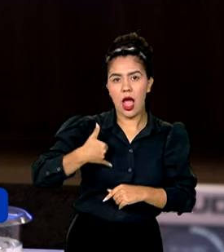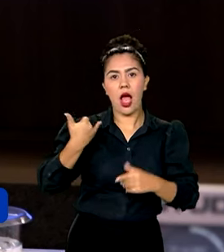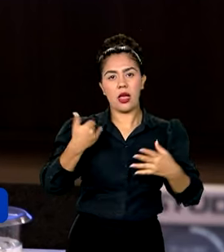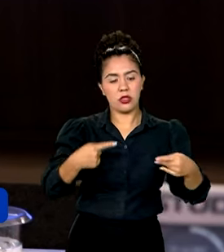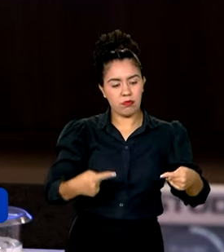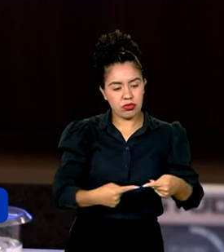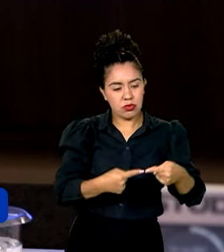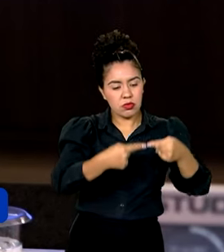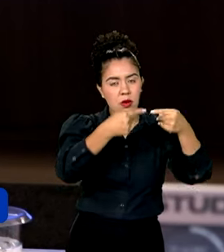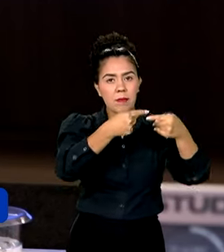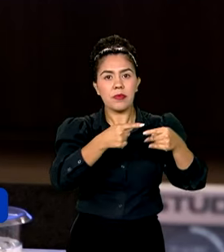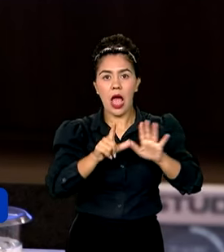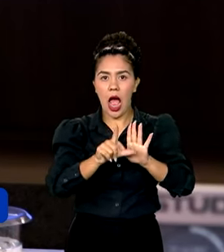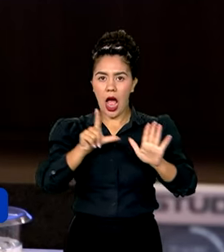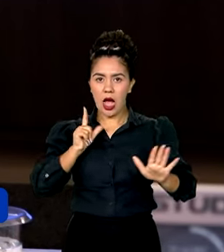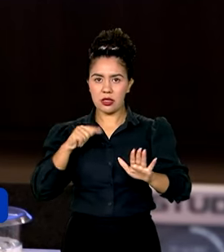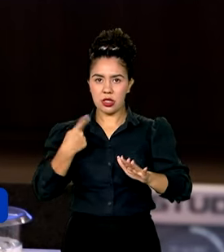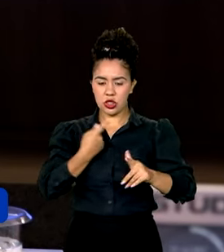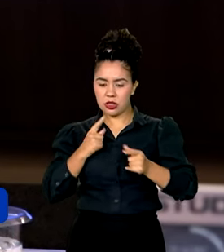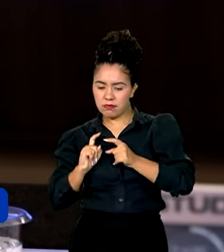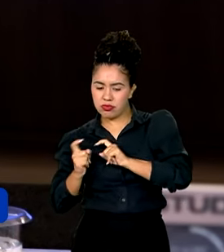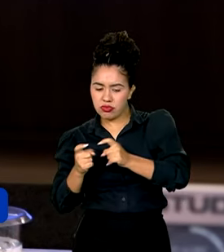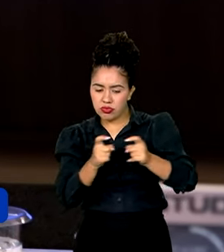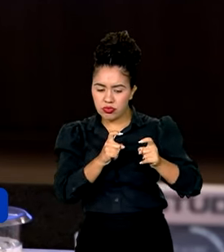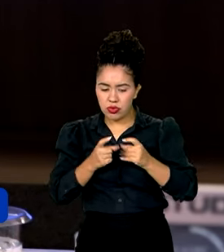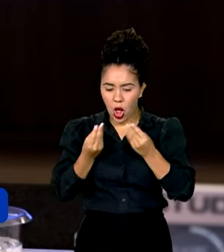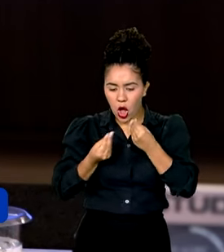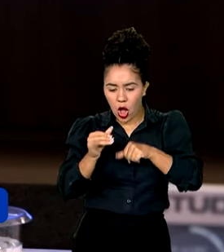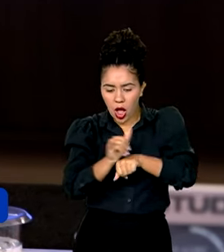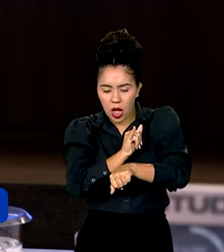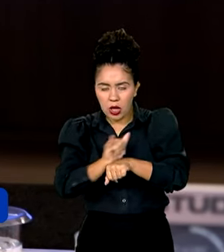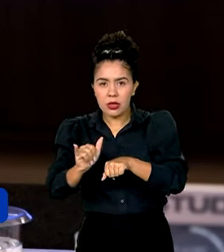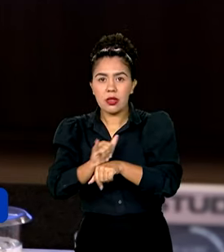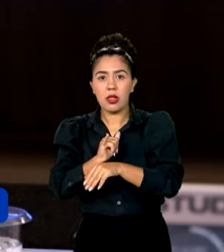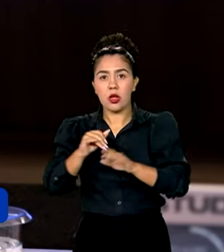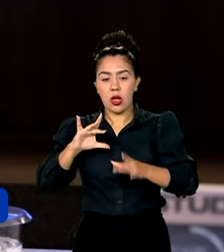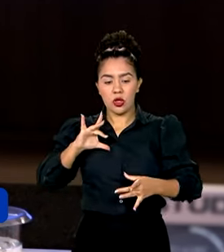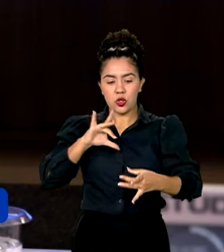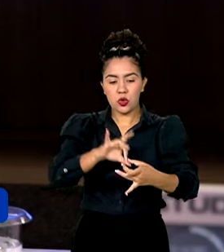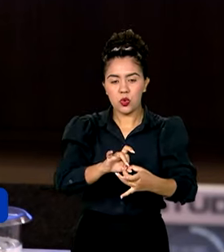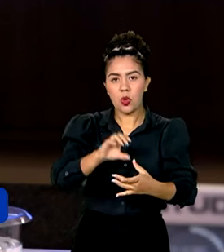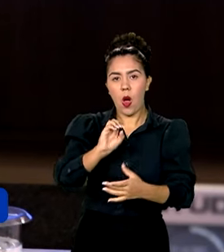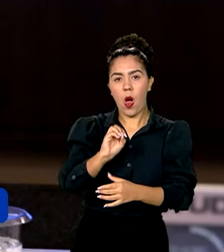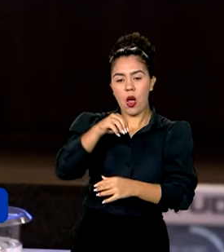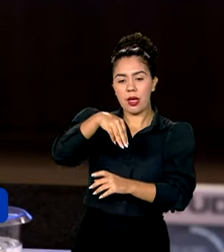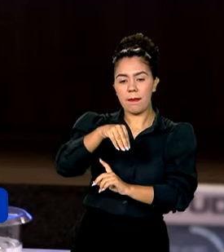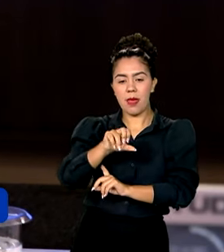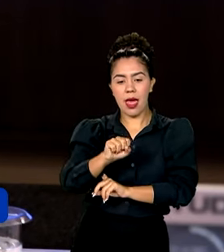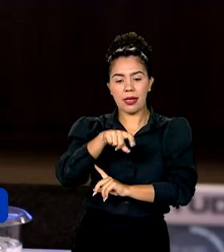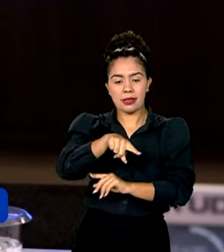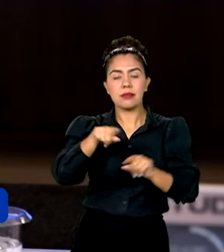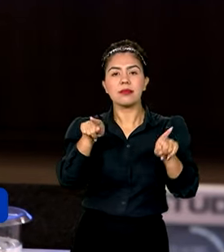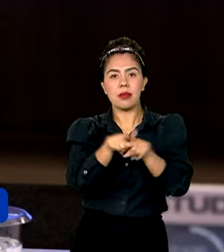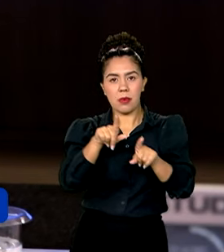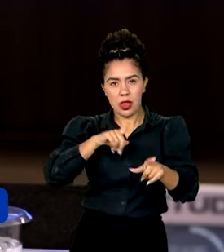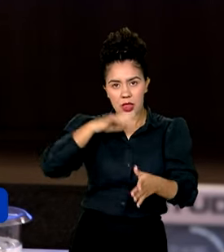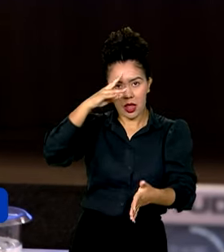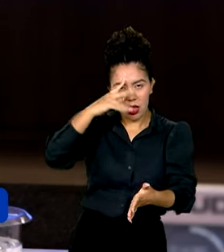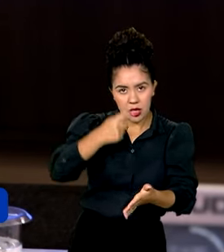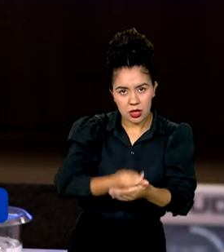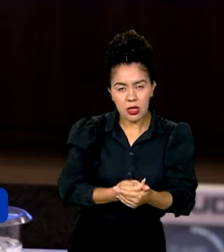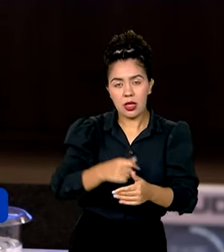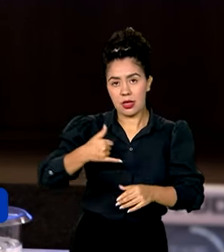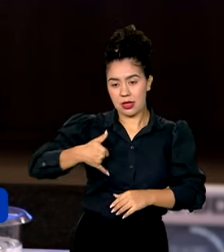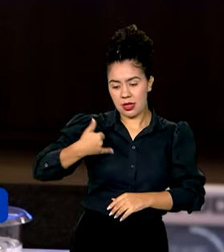discussão técnica né Eh que a Organização Mundial de Saúde também estabelece que a faixa que vai dos